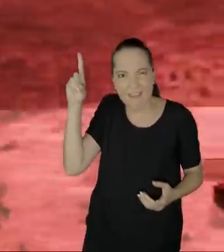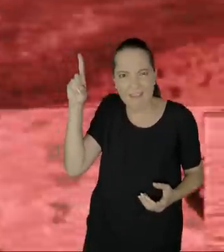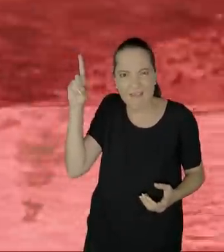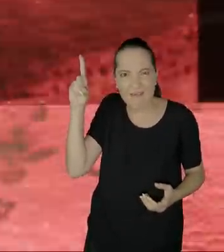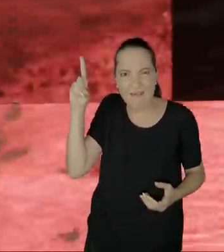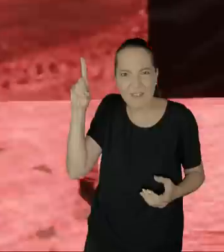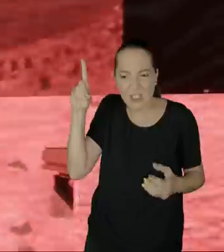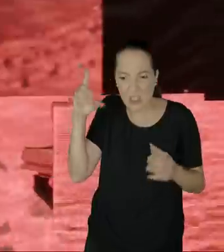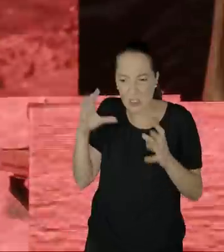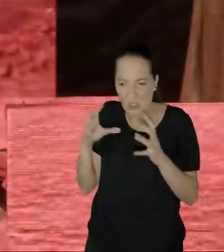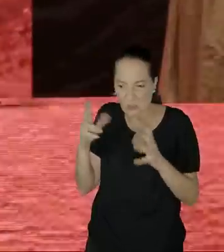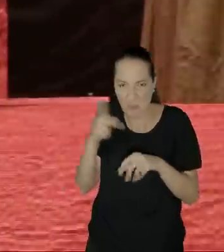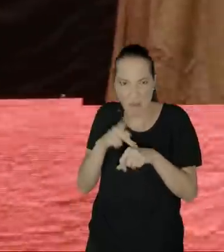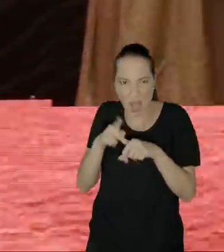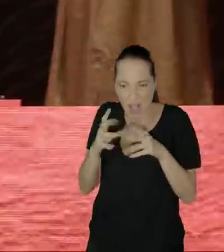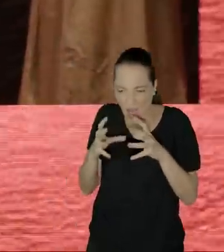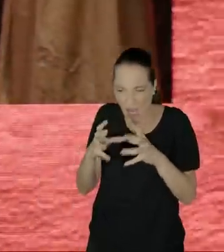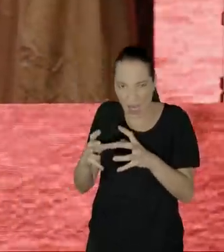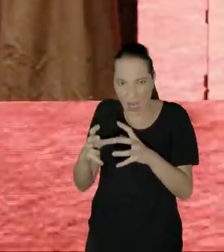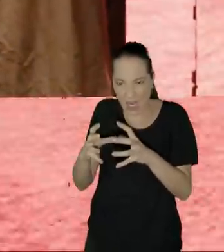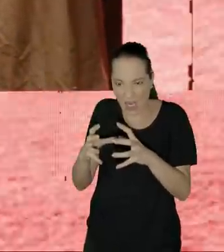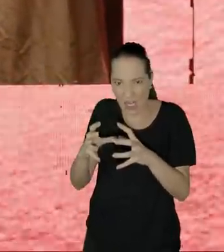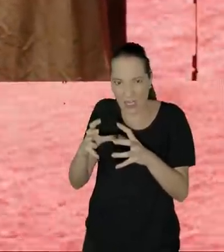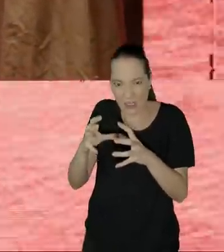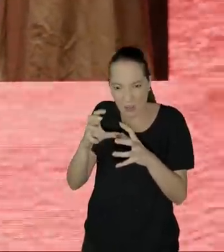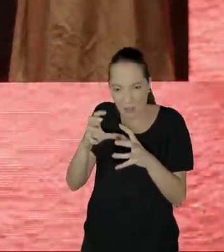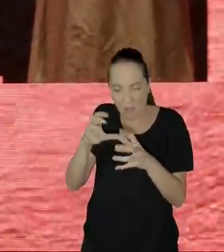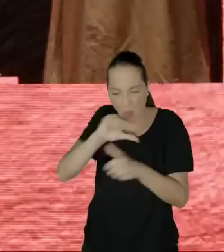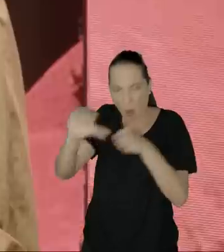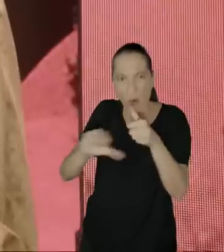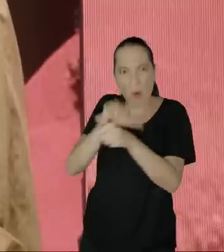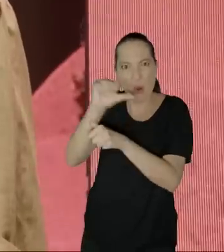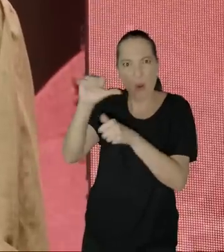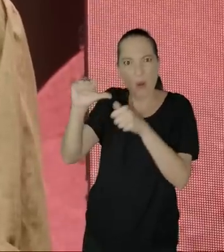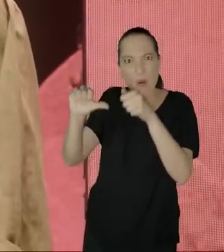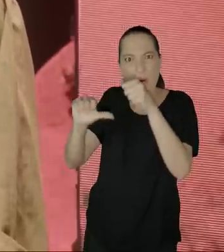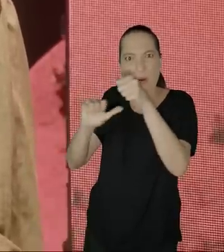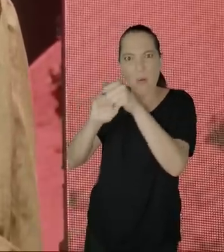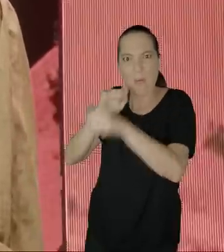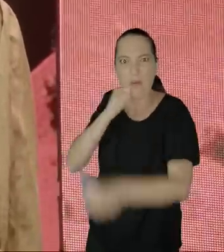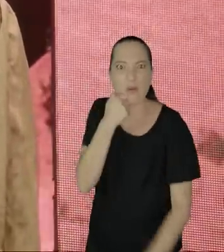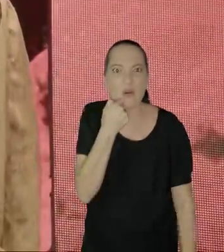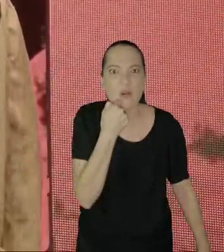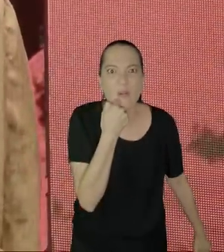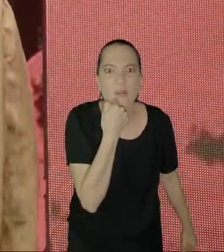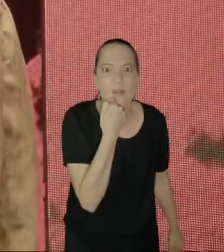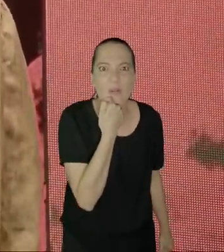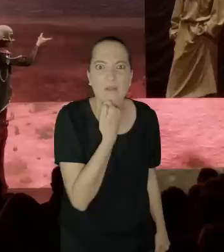Sivareven Hazoraha Fohlerah.